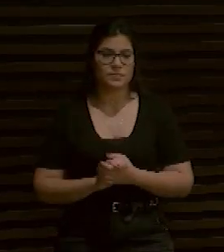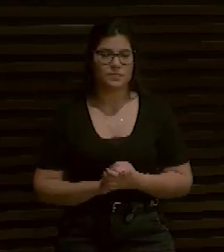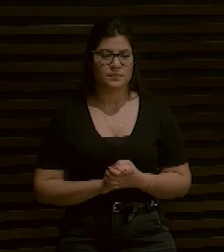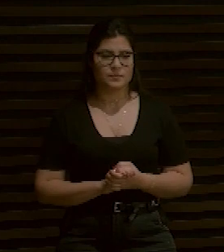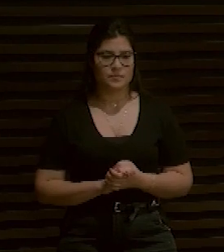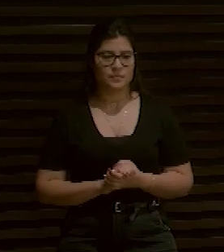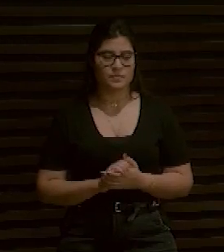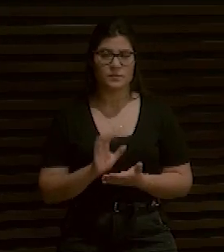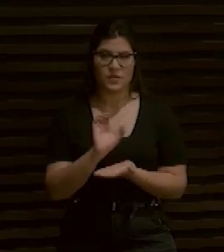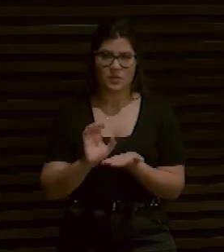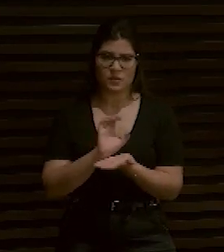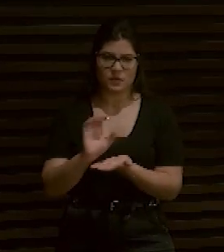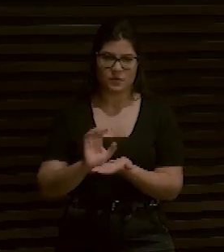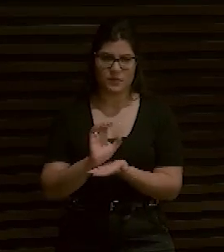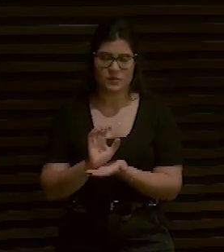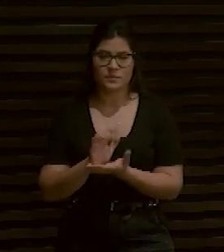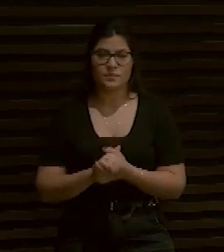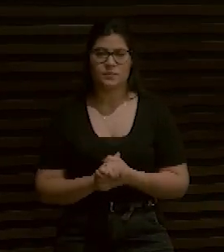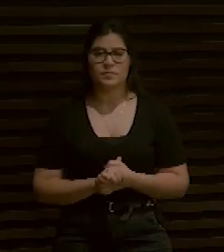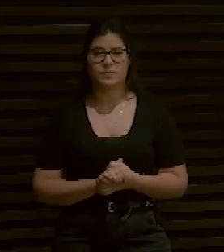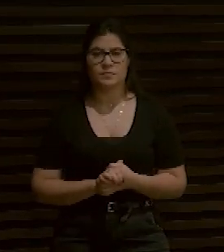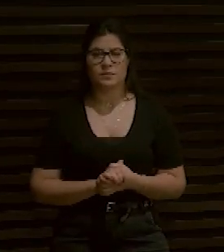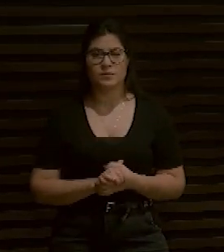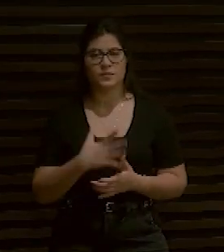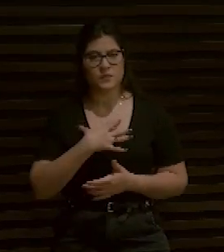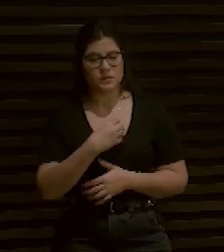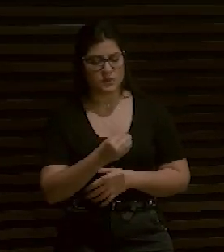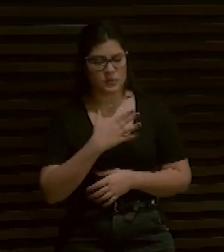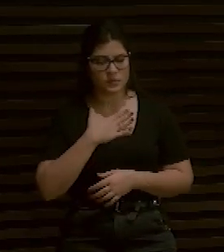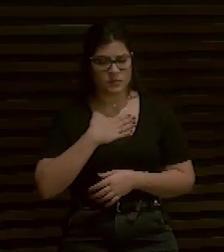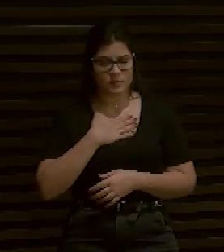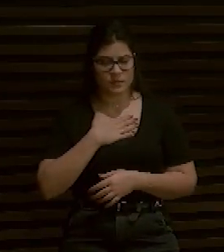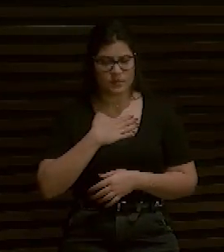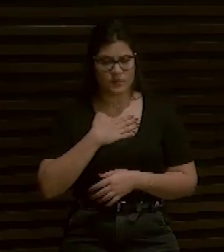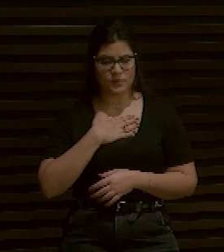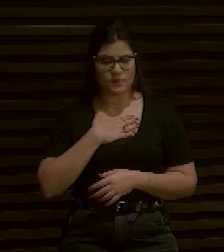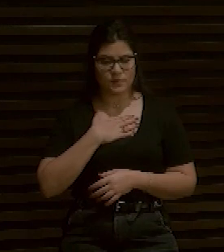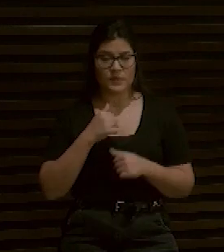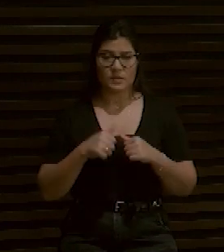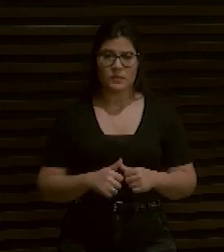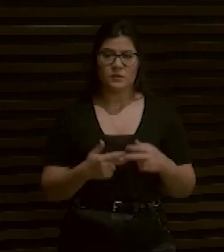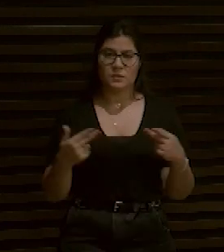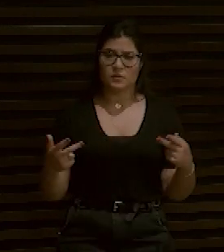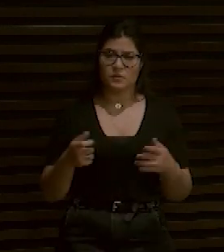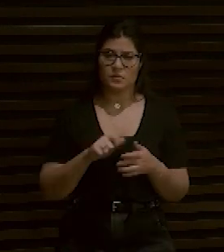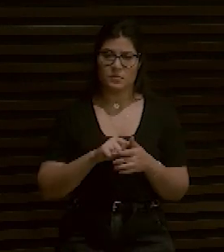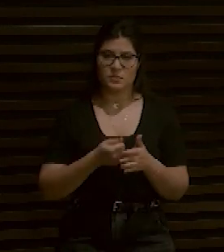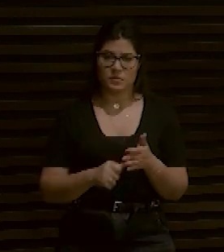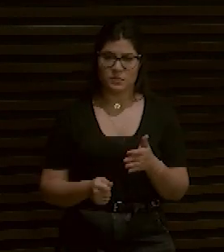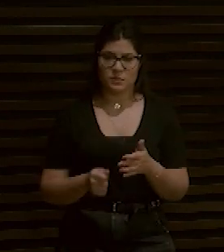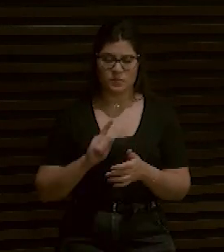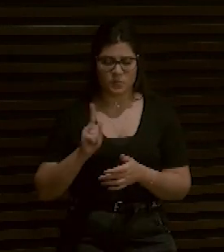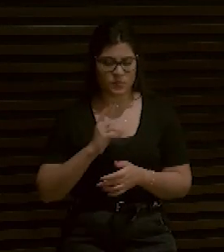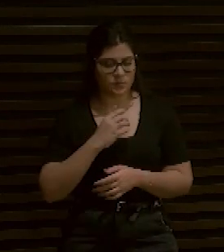Versículo 1, João escreve assim: Filhinhos meus, estas coisas vos escrevo para que não